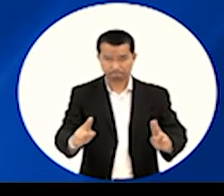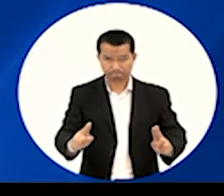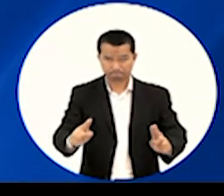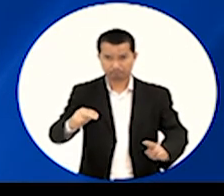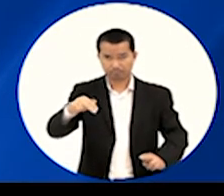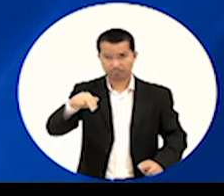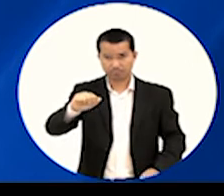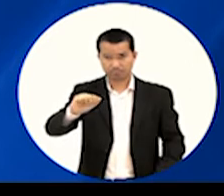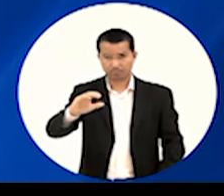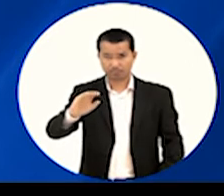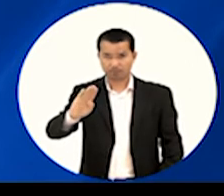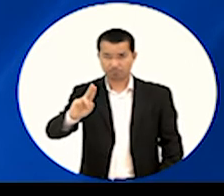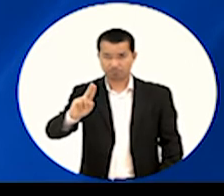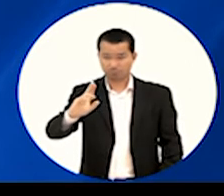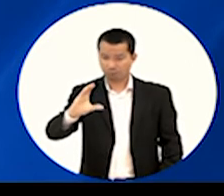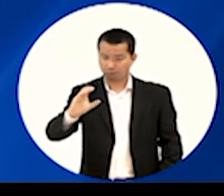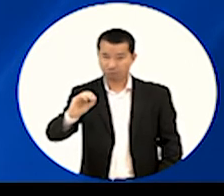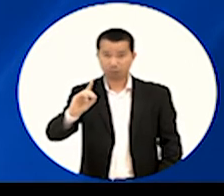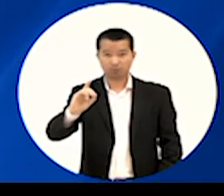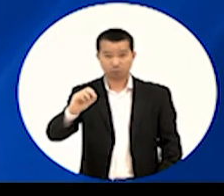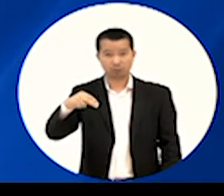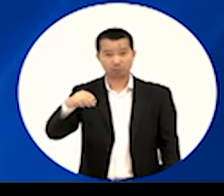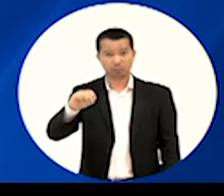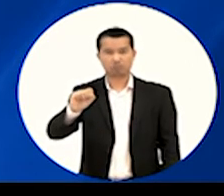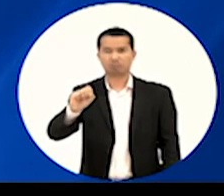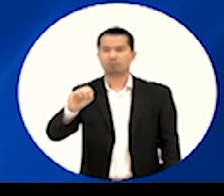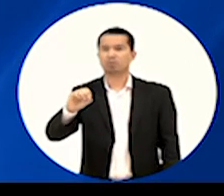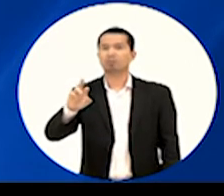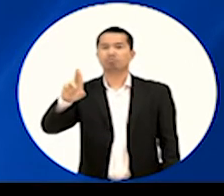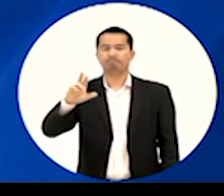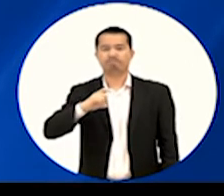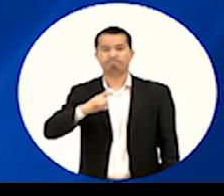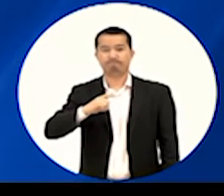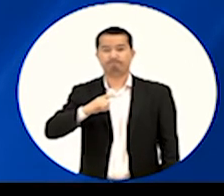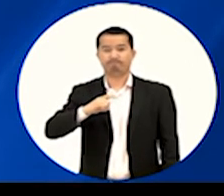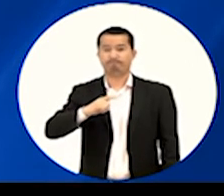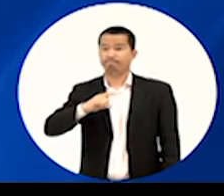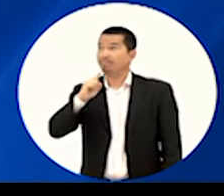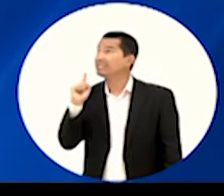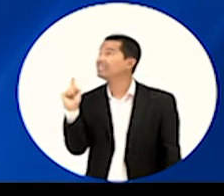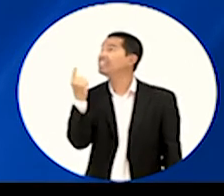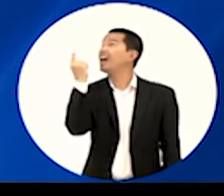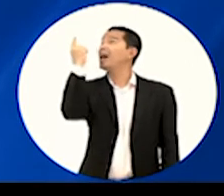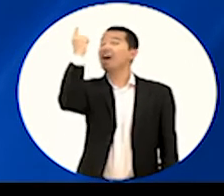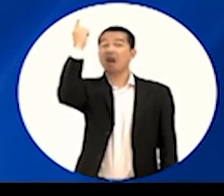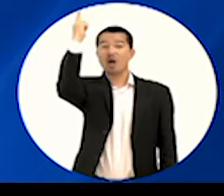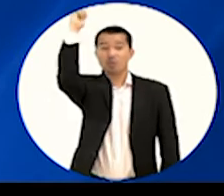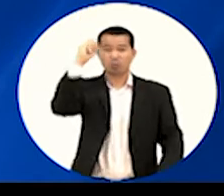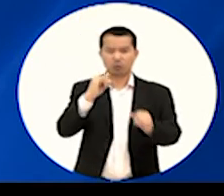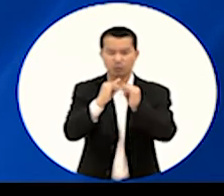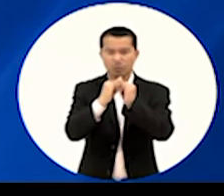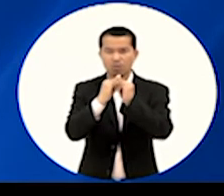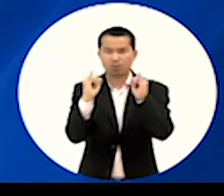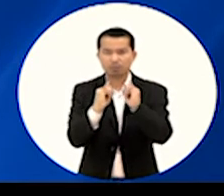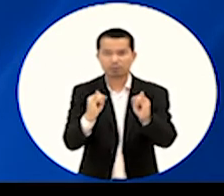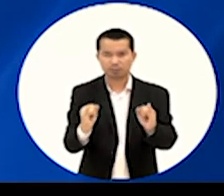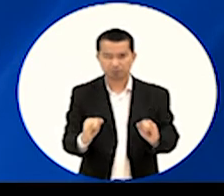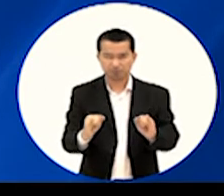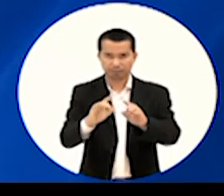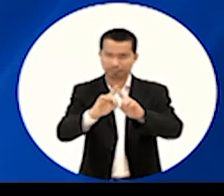27 metros de altura por 2 metros e 70 de